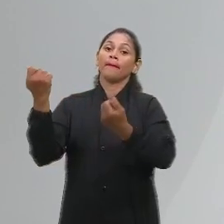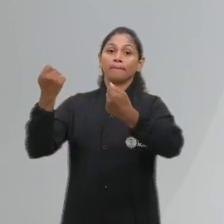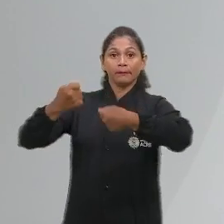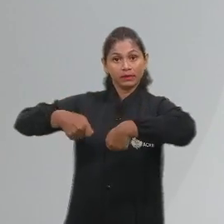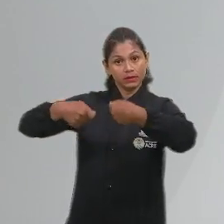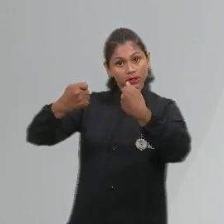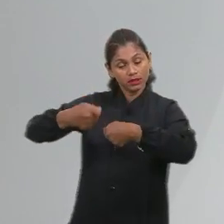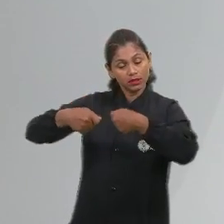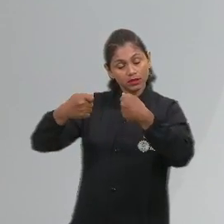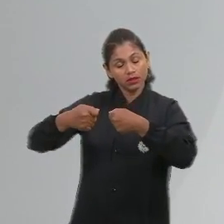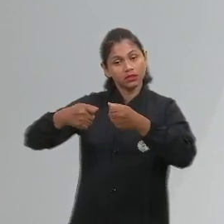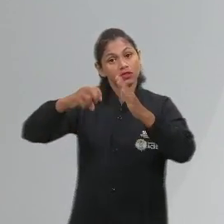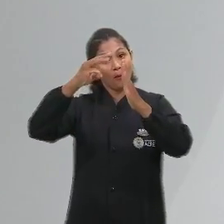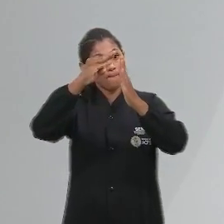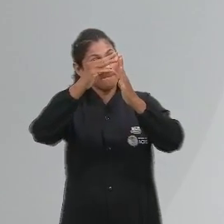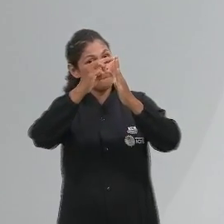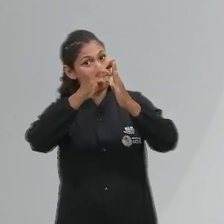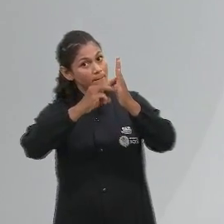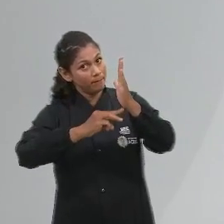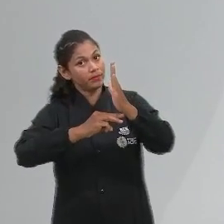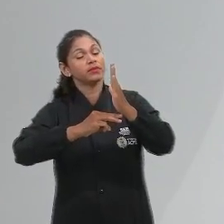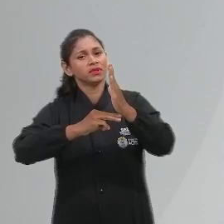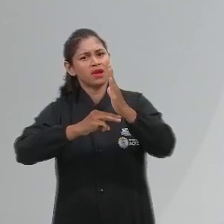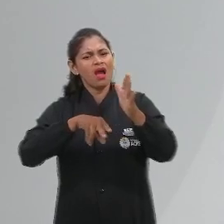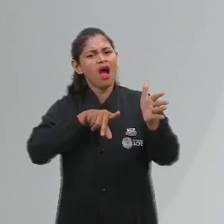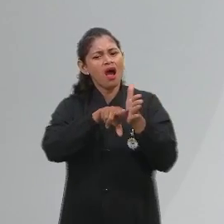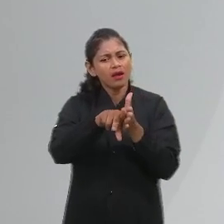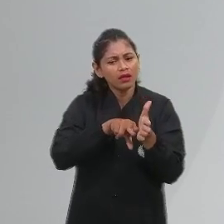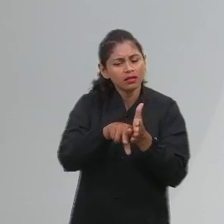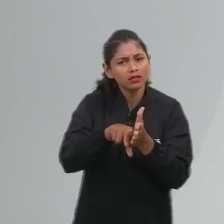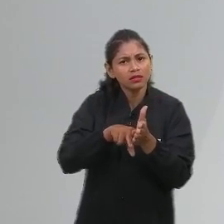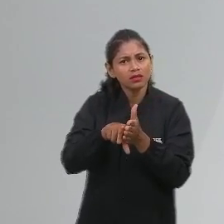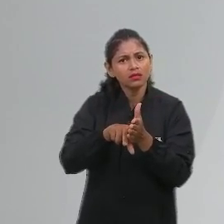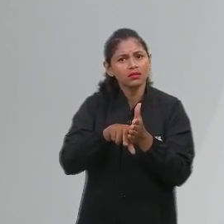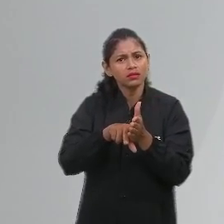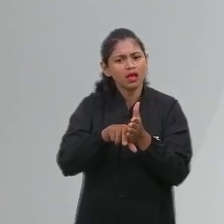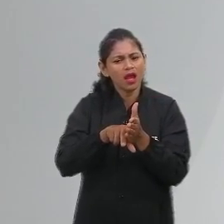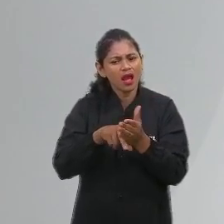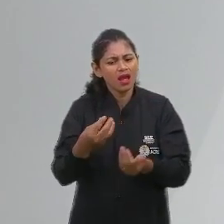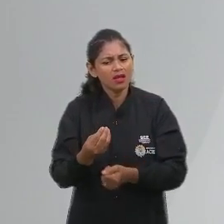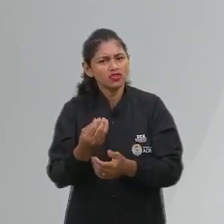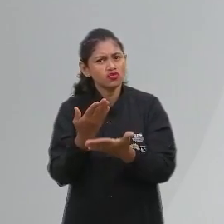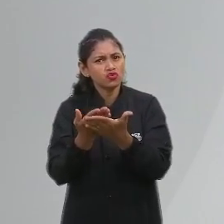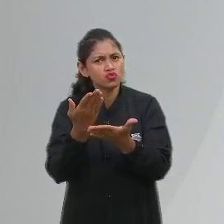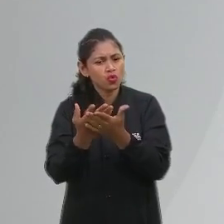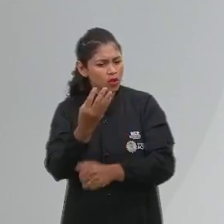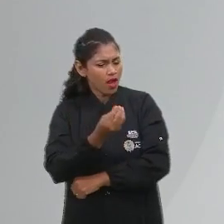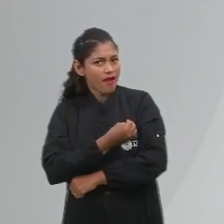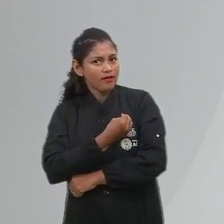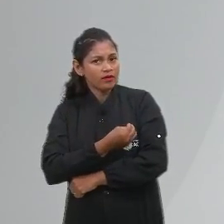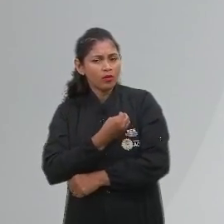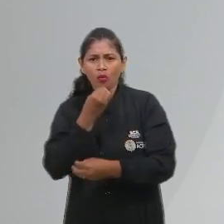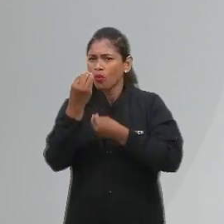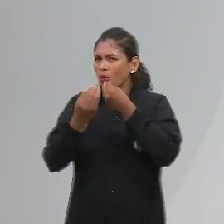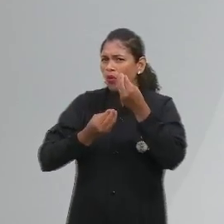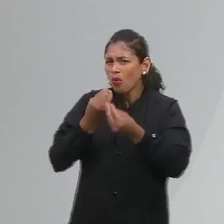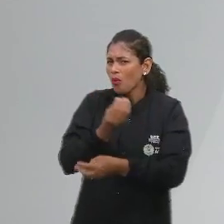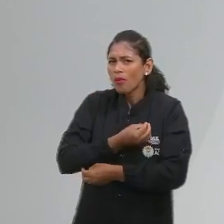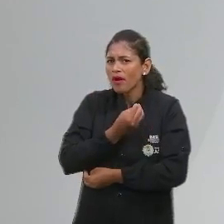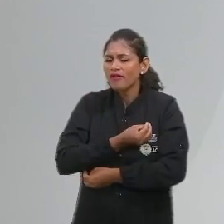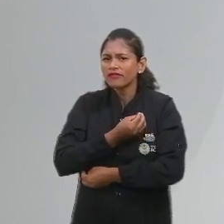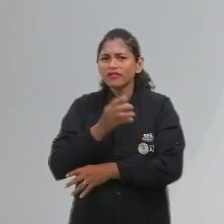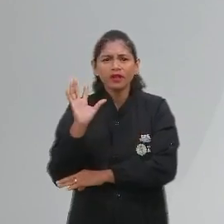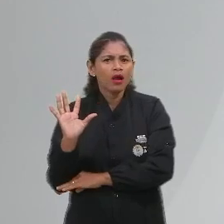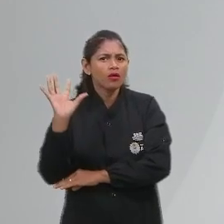a adoção de método. Se a biologia ela compreende as formas de vida, como que essas formas de vida elas